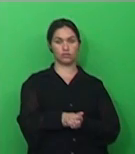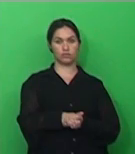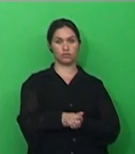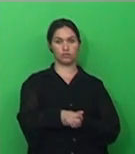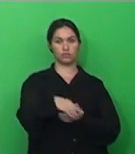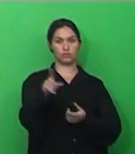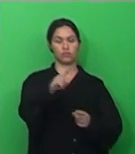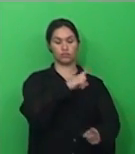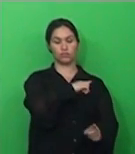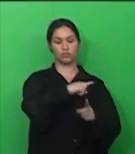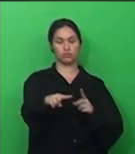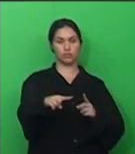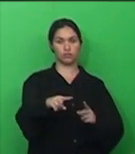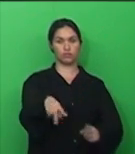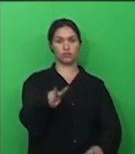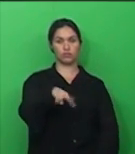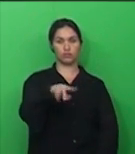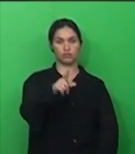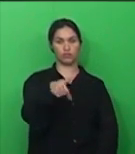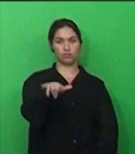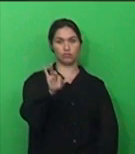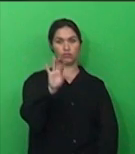Contra o veto. Vereador Zário Casagrande.